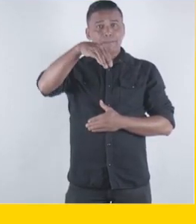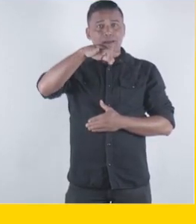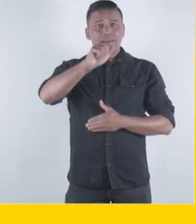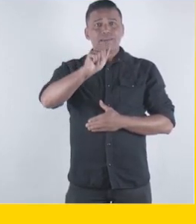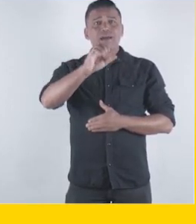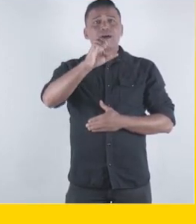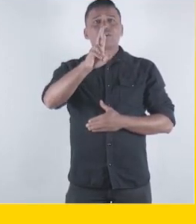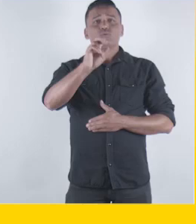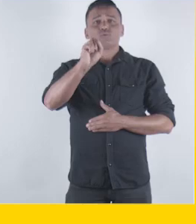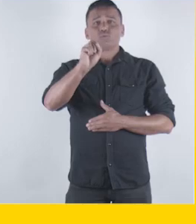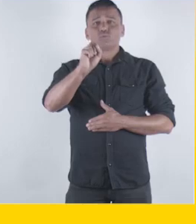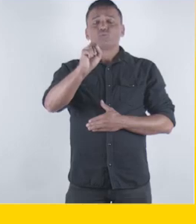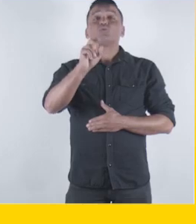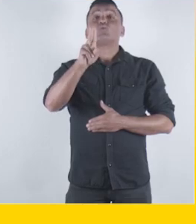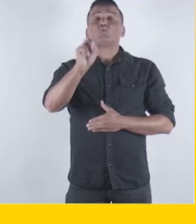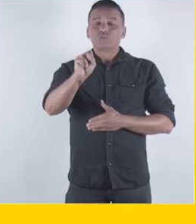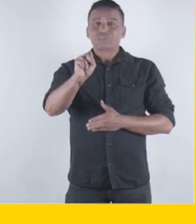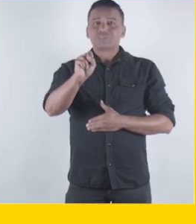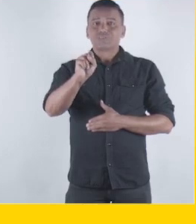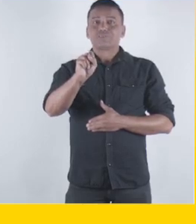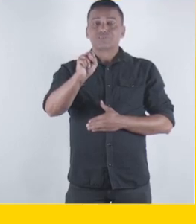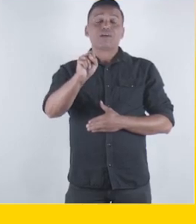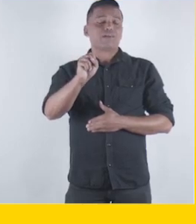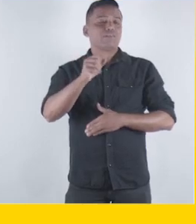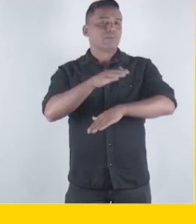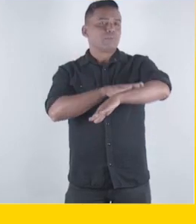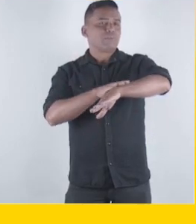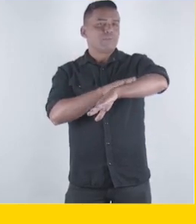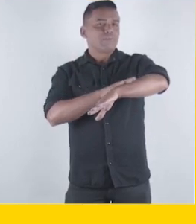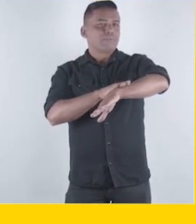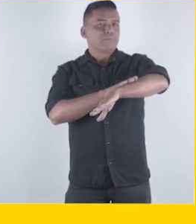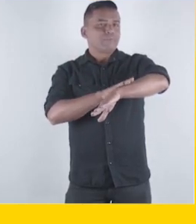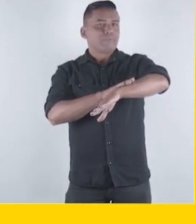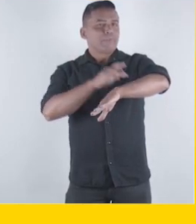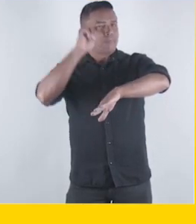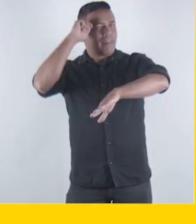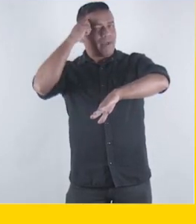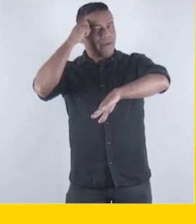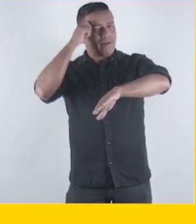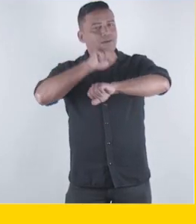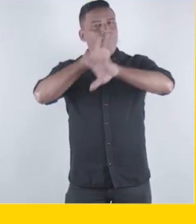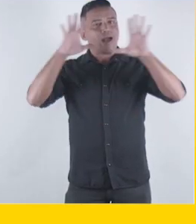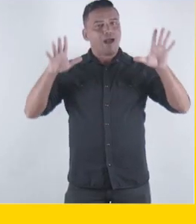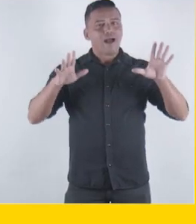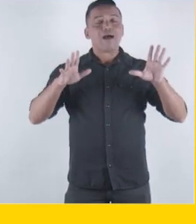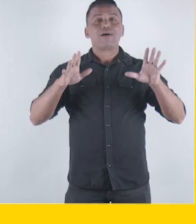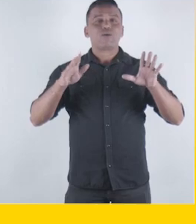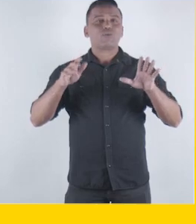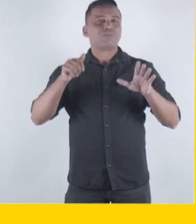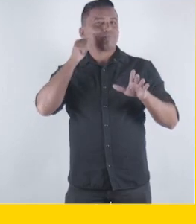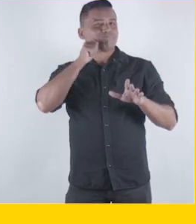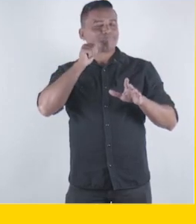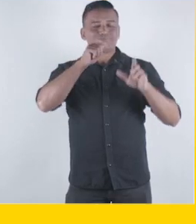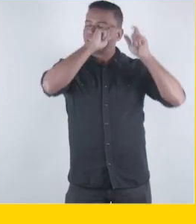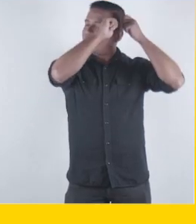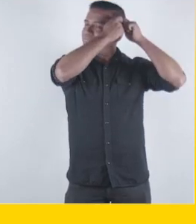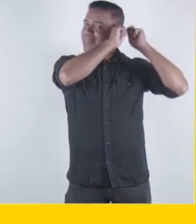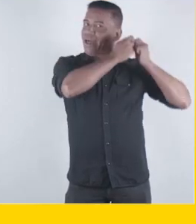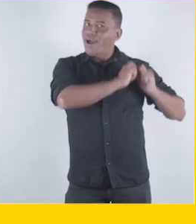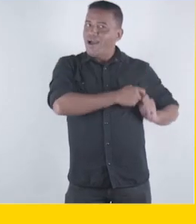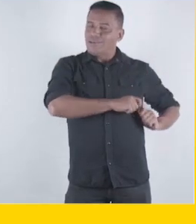jornalista, sou negra de pele clara e uso o cabelo com tranças que vão até a